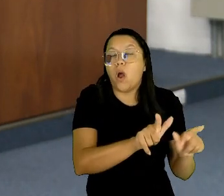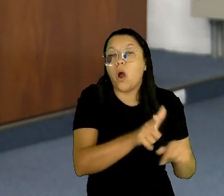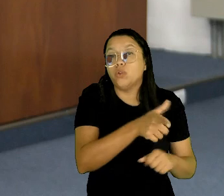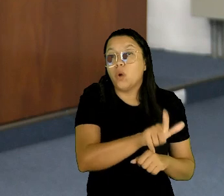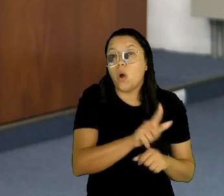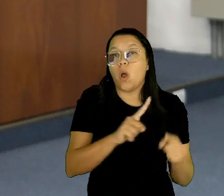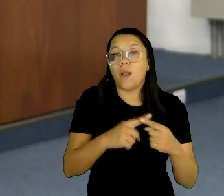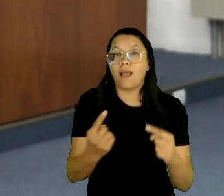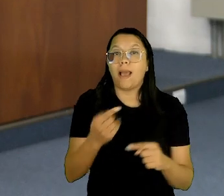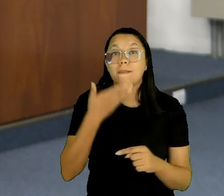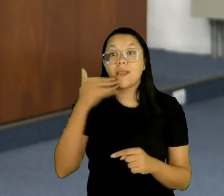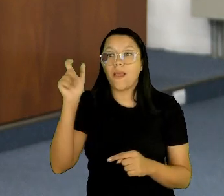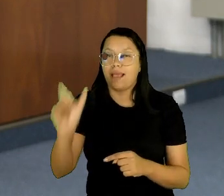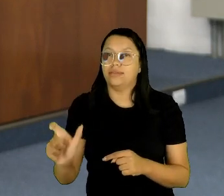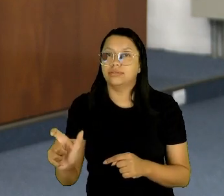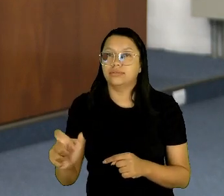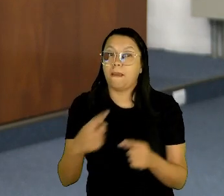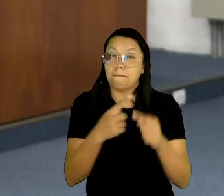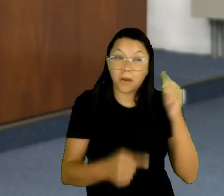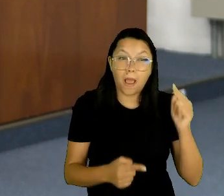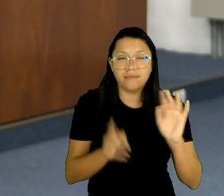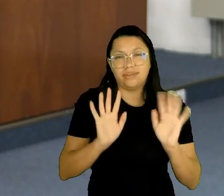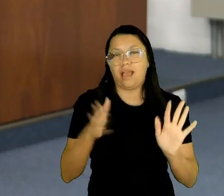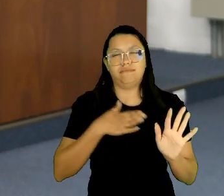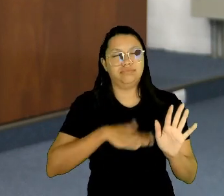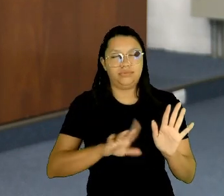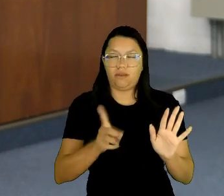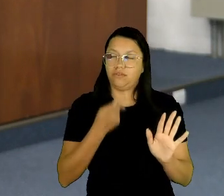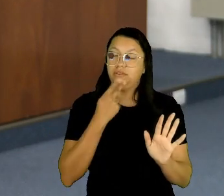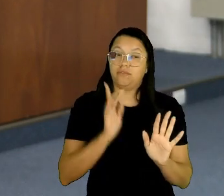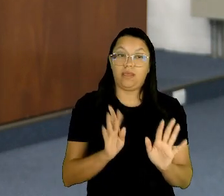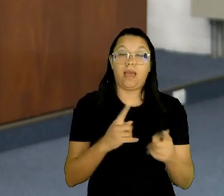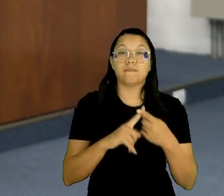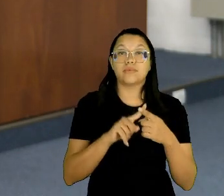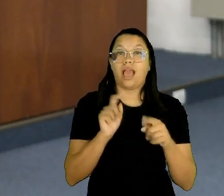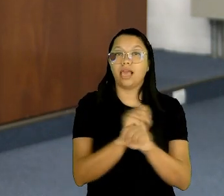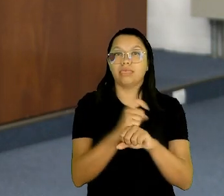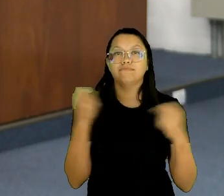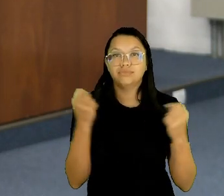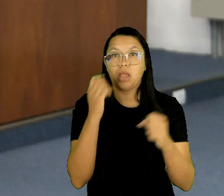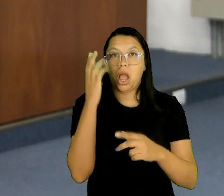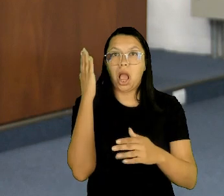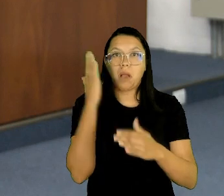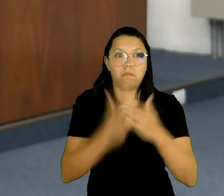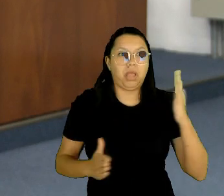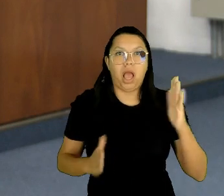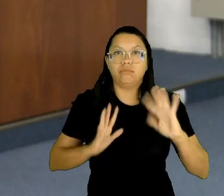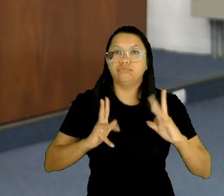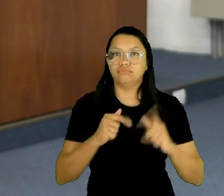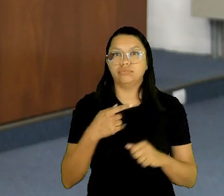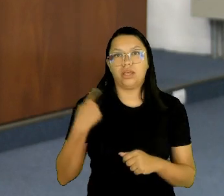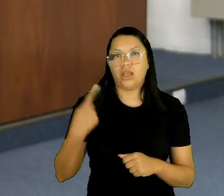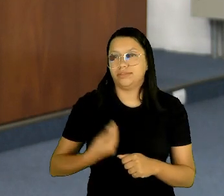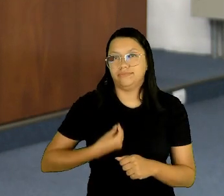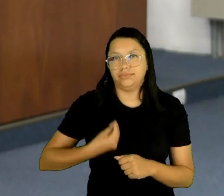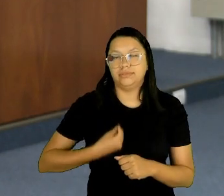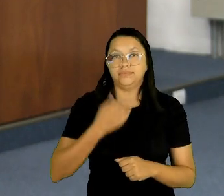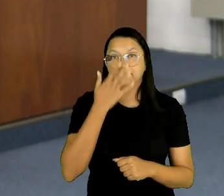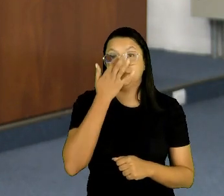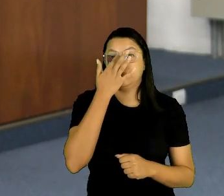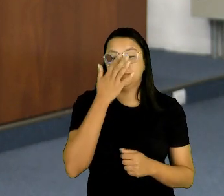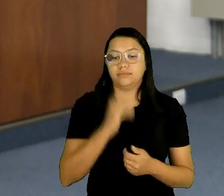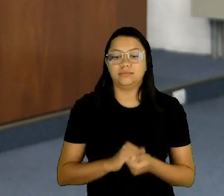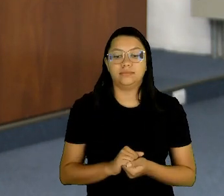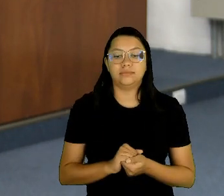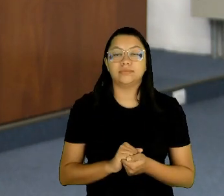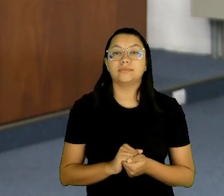fazer uso dos outros alimentos. A gente não gosta de colocar nada como proibido, porque a gente sabe que não é possível cortar totalmente isso da nossa dieta